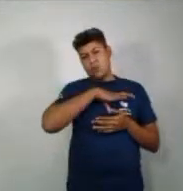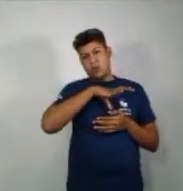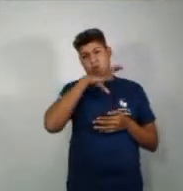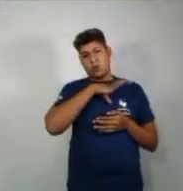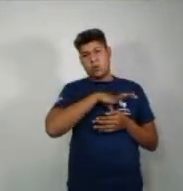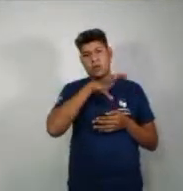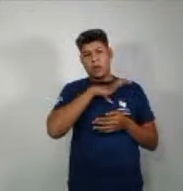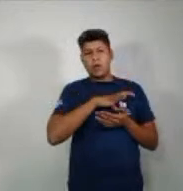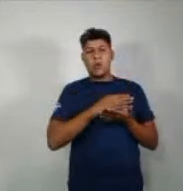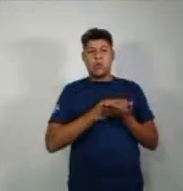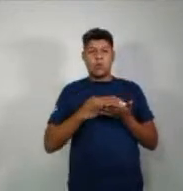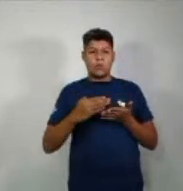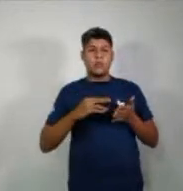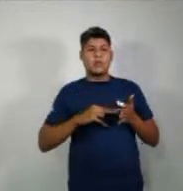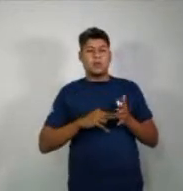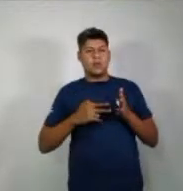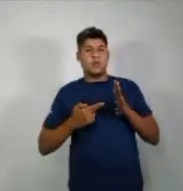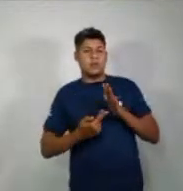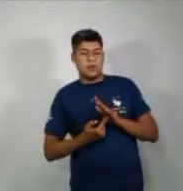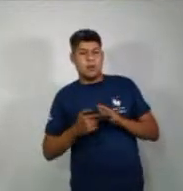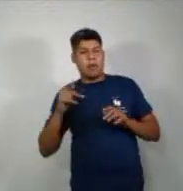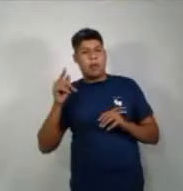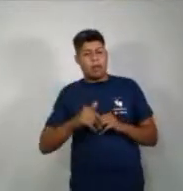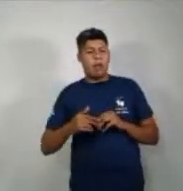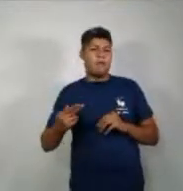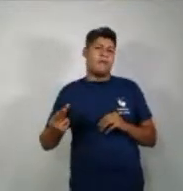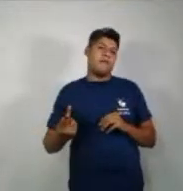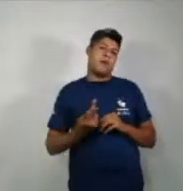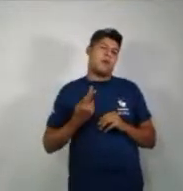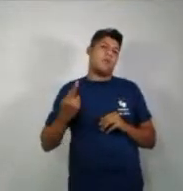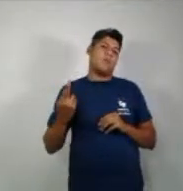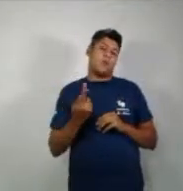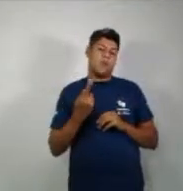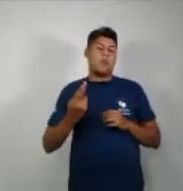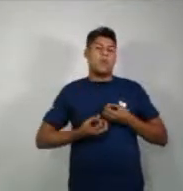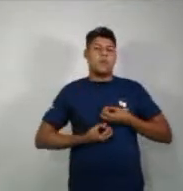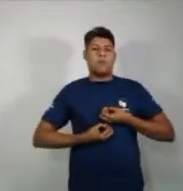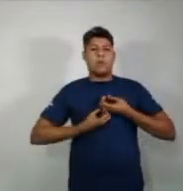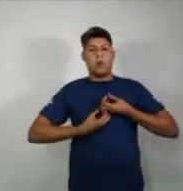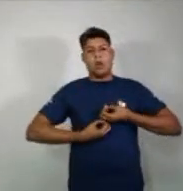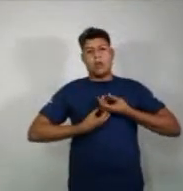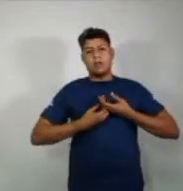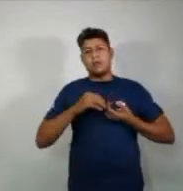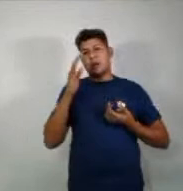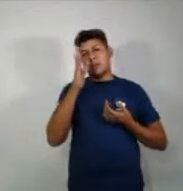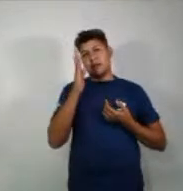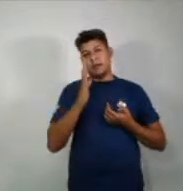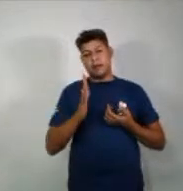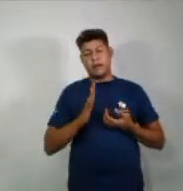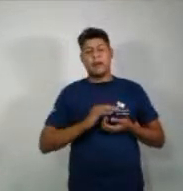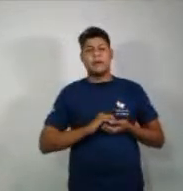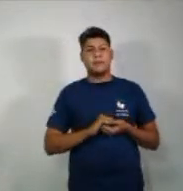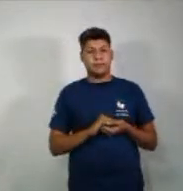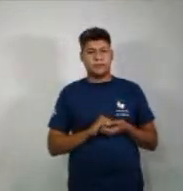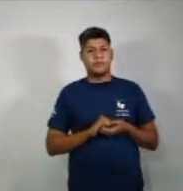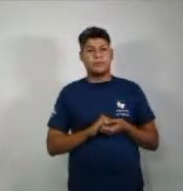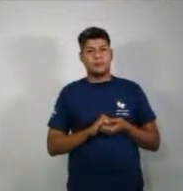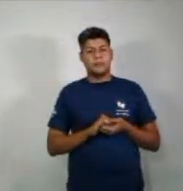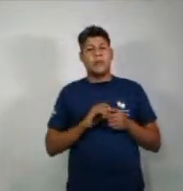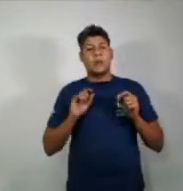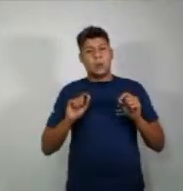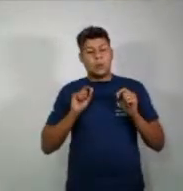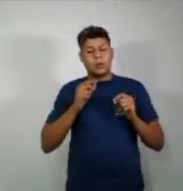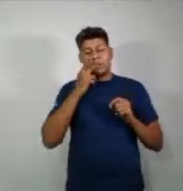começando a traduzir, e isso tinha valor, né? Quer dizer, traduzir poetas brasileiros. E isso